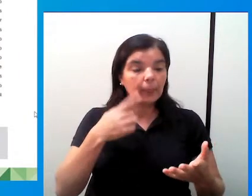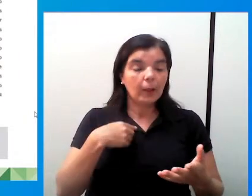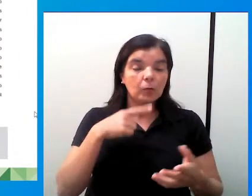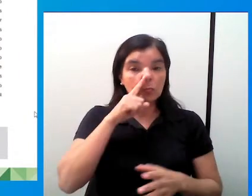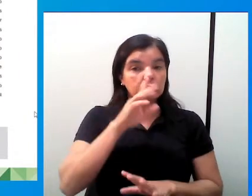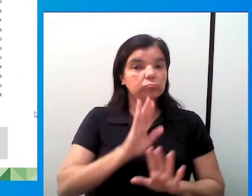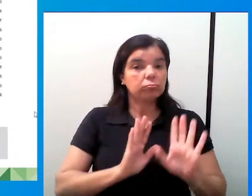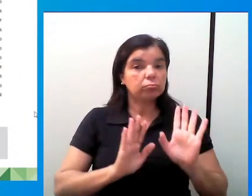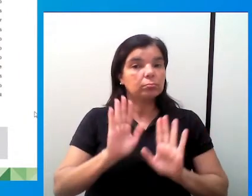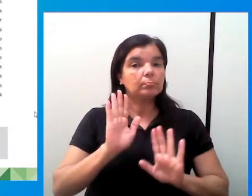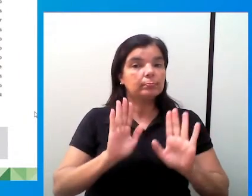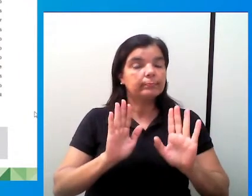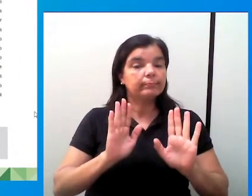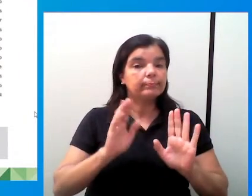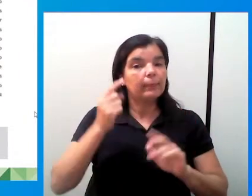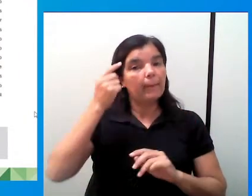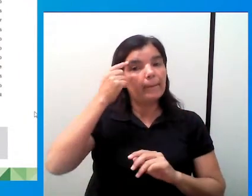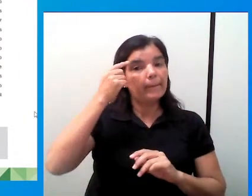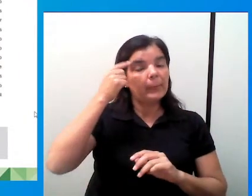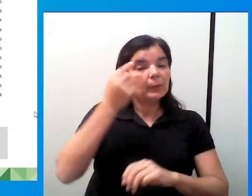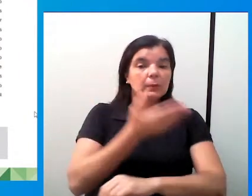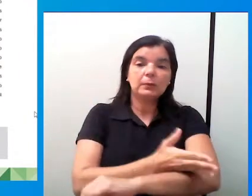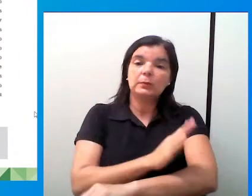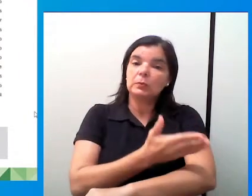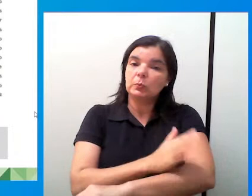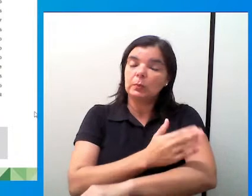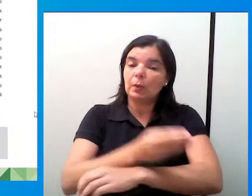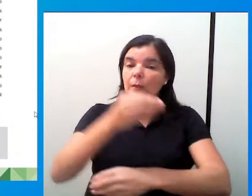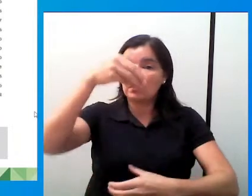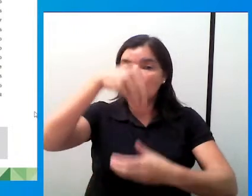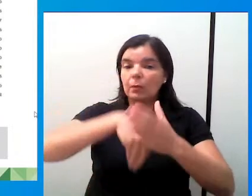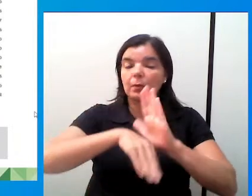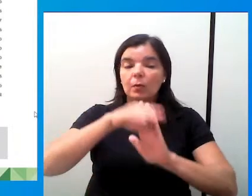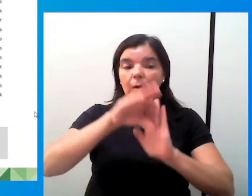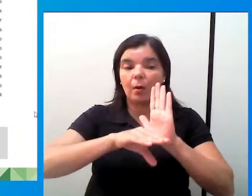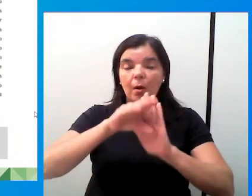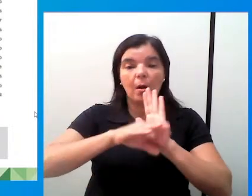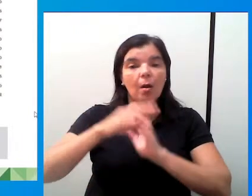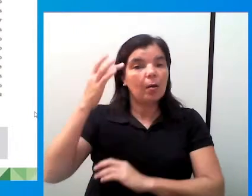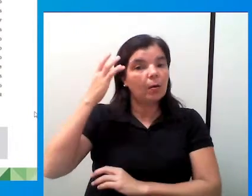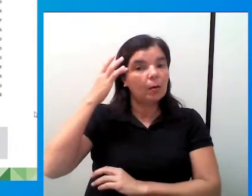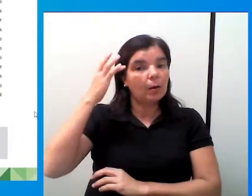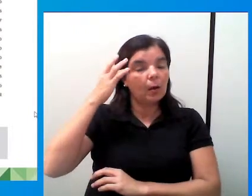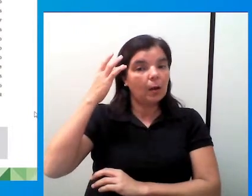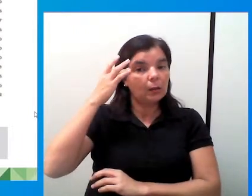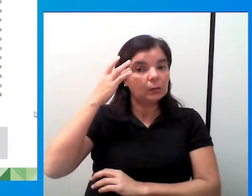risco de pensar em práticas dentro do currículo, achando que são práticas